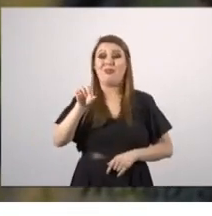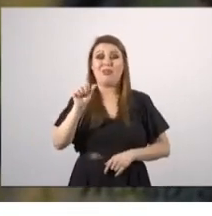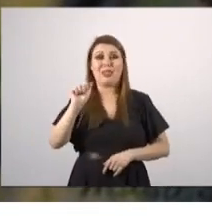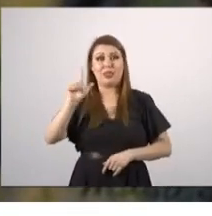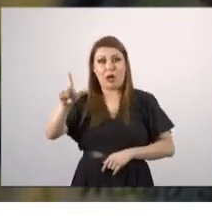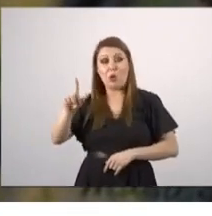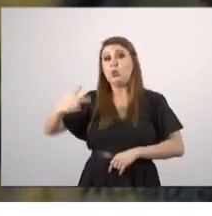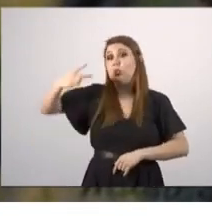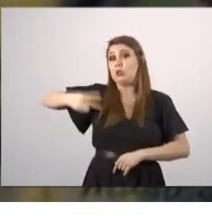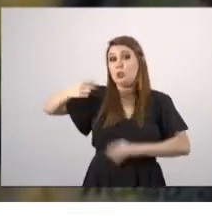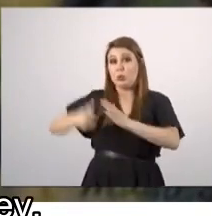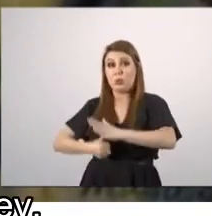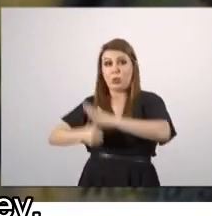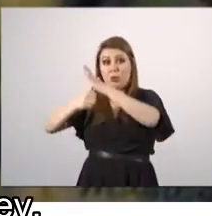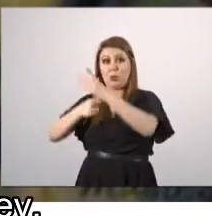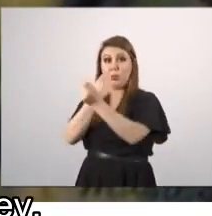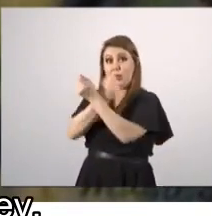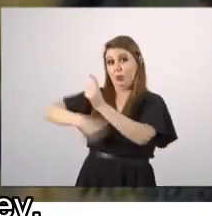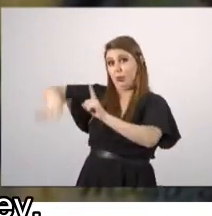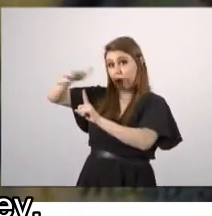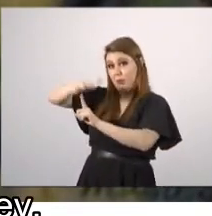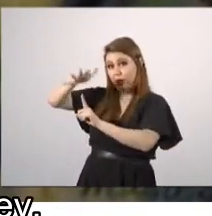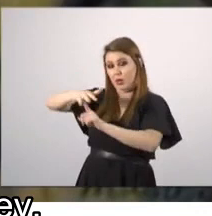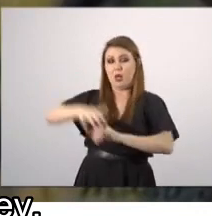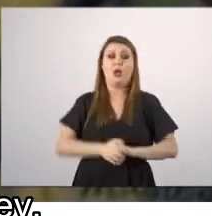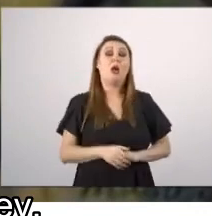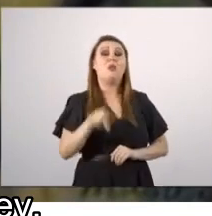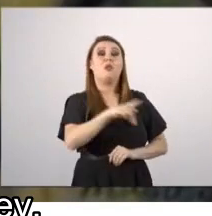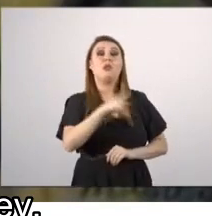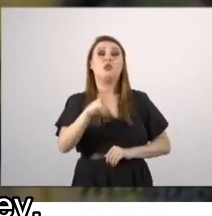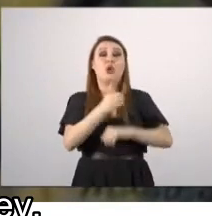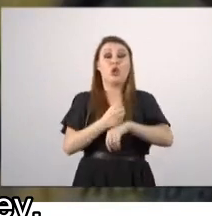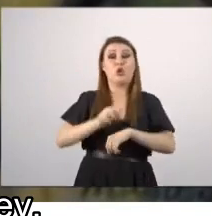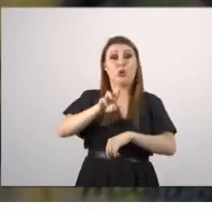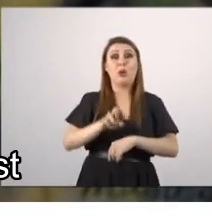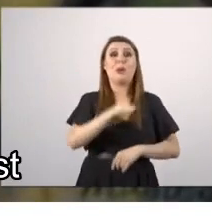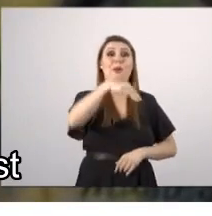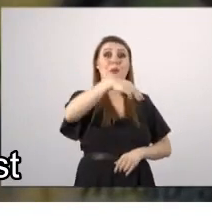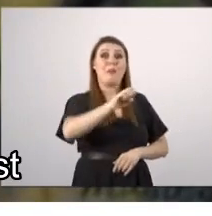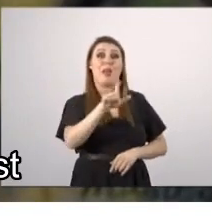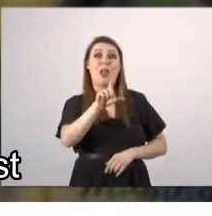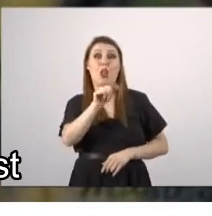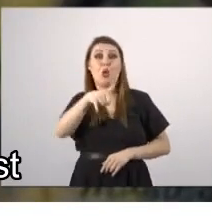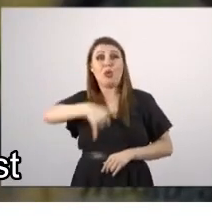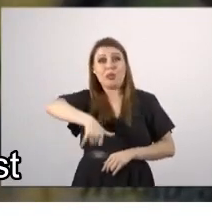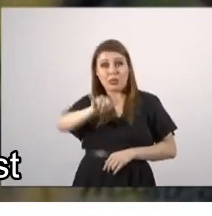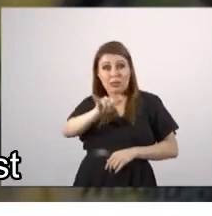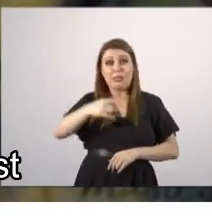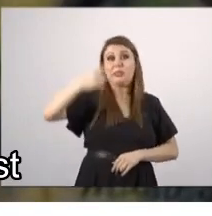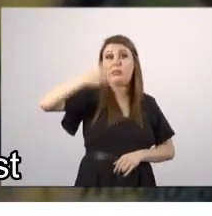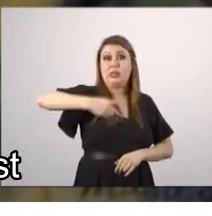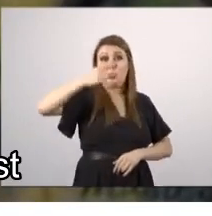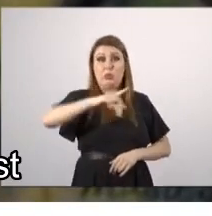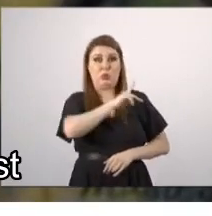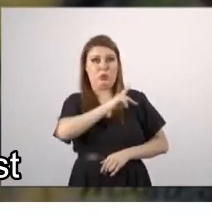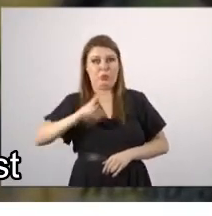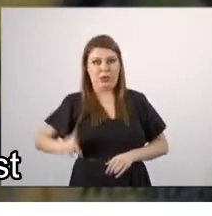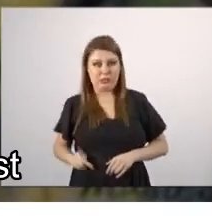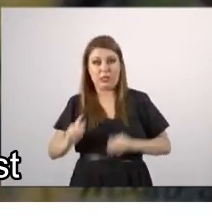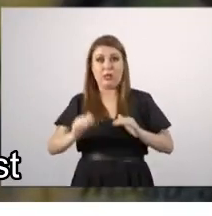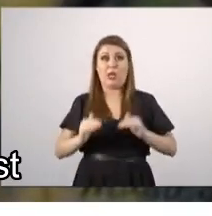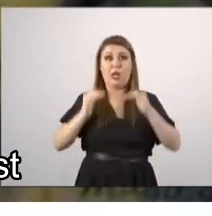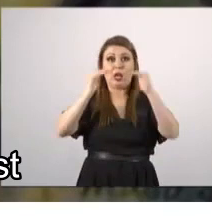da PUC Paraná, professora Dra. Melody Tankersley, vice-presidente sênior e